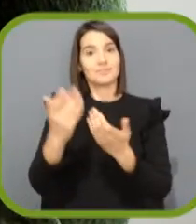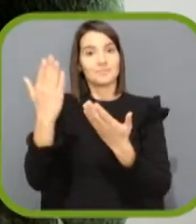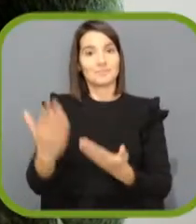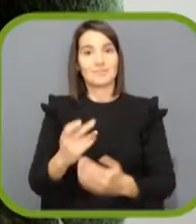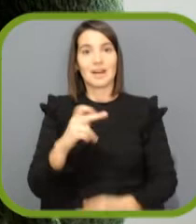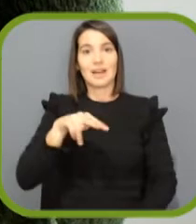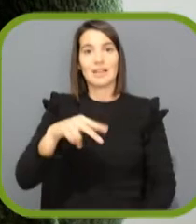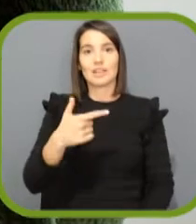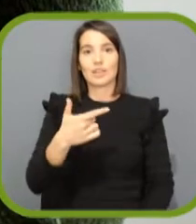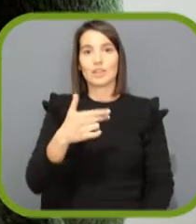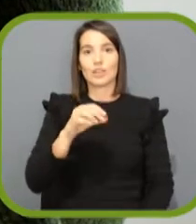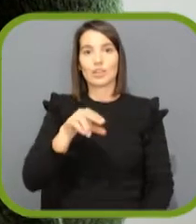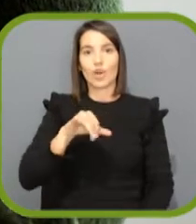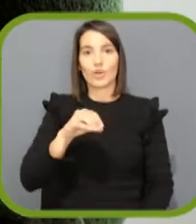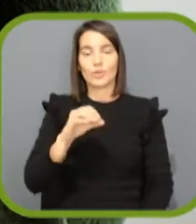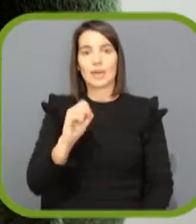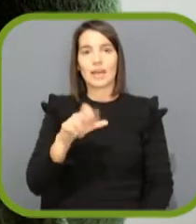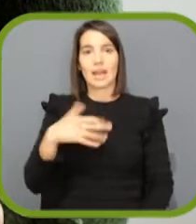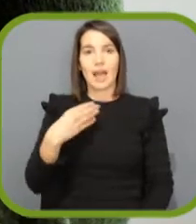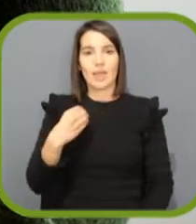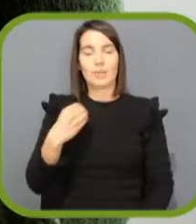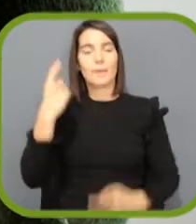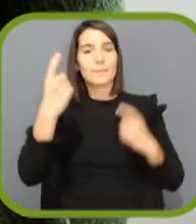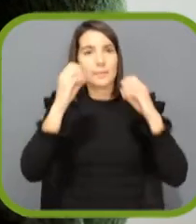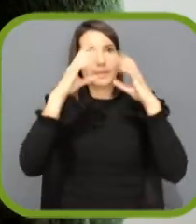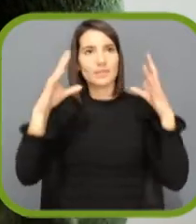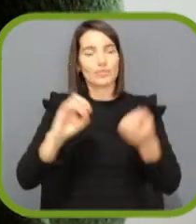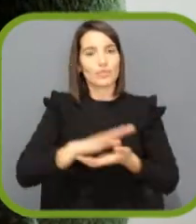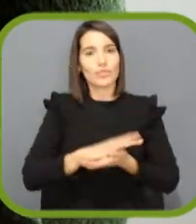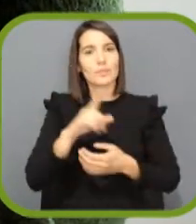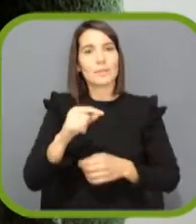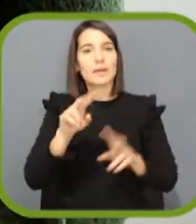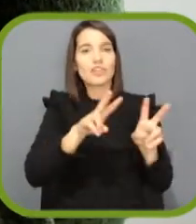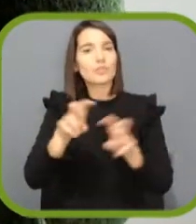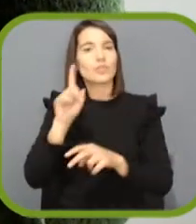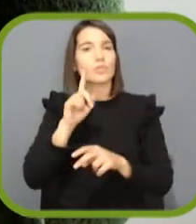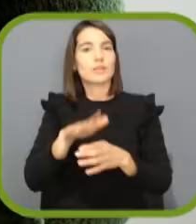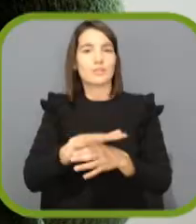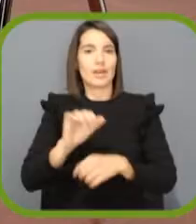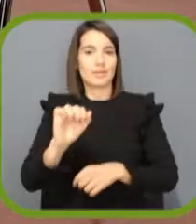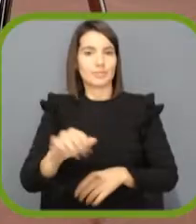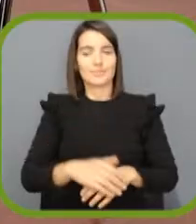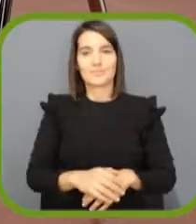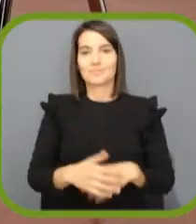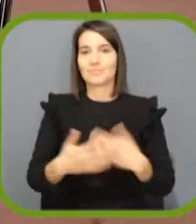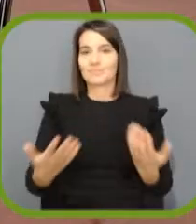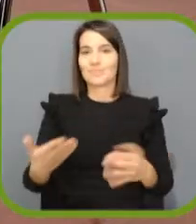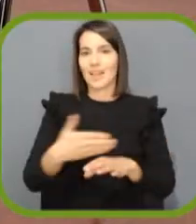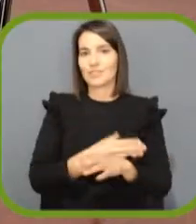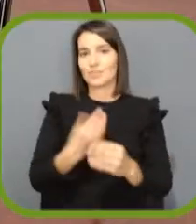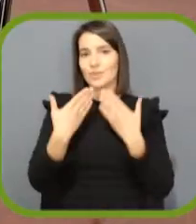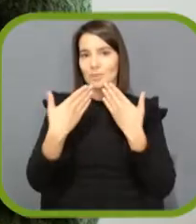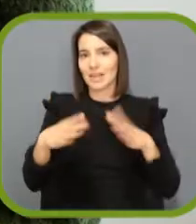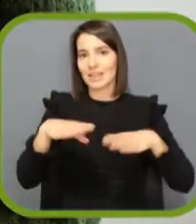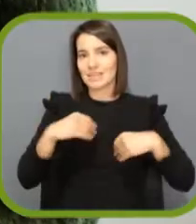Panorâmica vamos estar à conversa com António Granado sobre a forma de se pensar o jornalismo e sobre algumas questões estruturantes do setor.